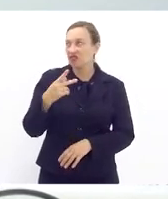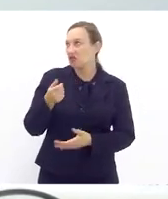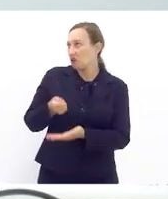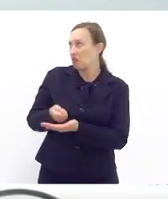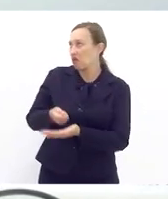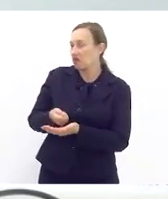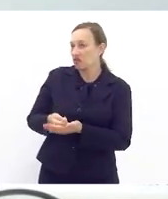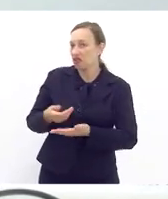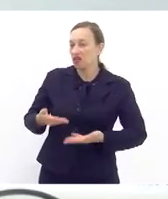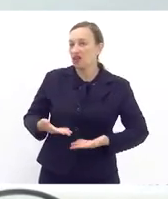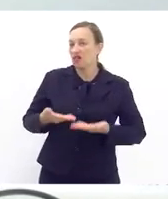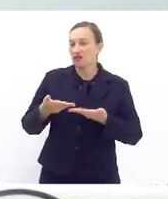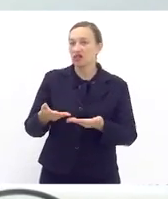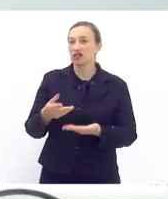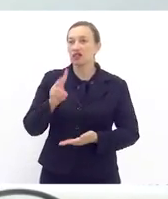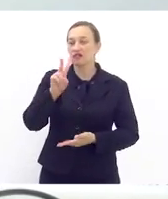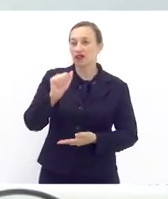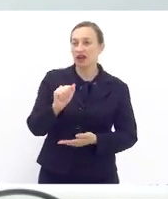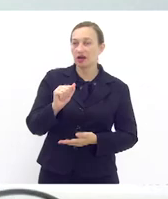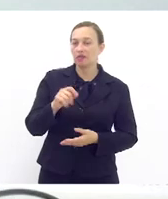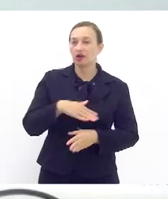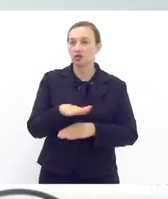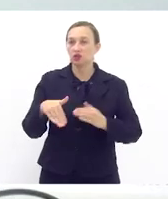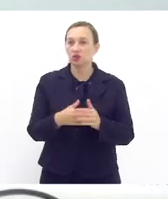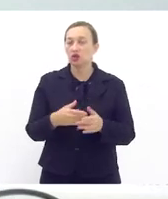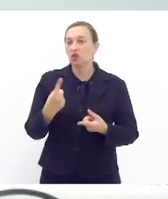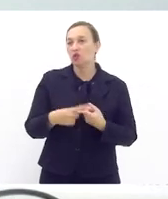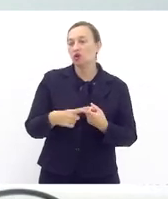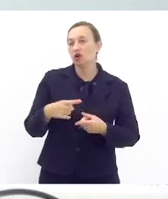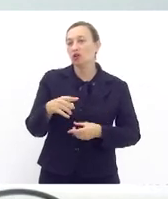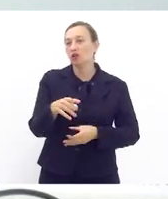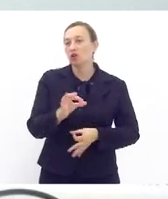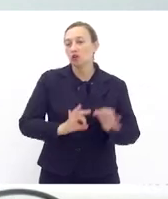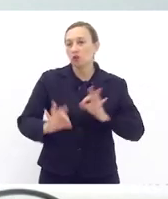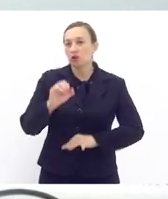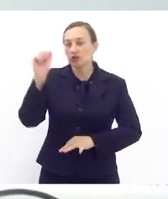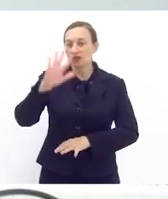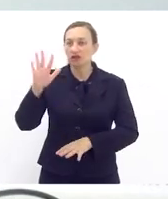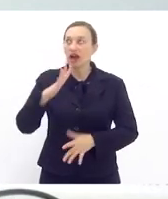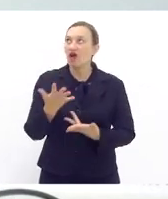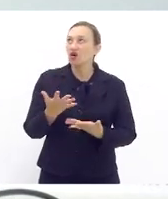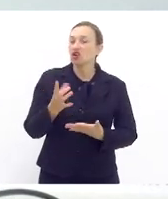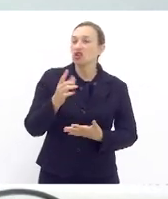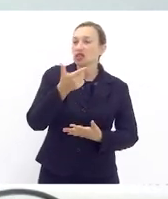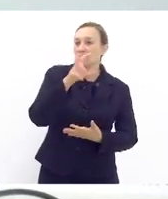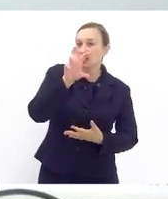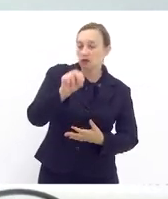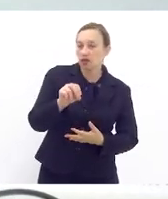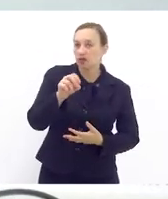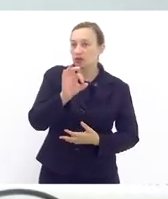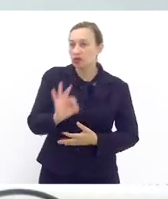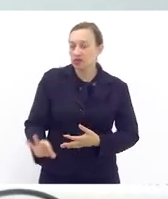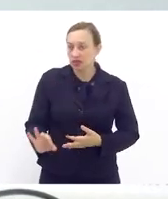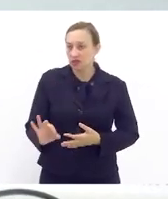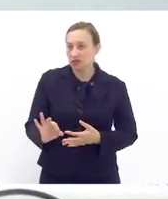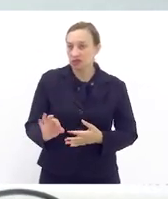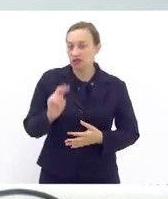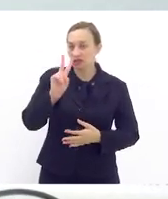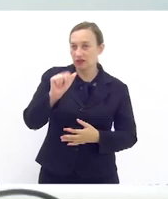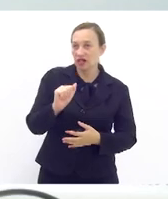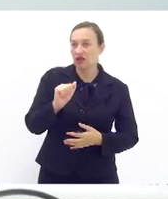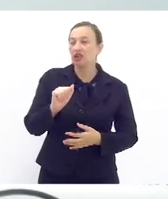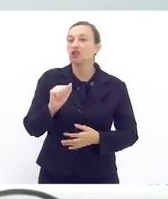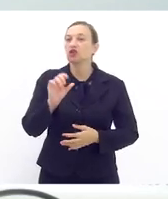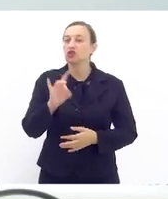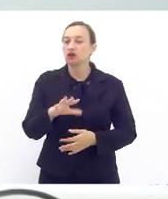a oferecer vaga para todos porque o plano nacional de educação diz que eu tenho que ter 50% das vagas só em 2024 isso impactou muito a discussão